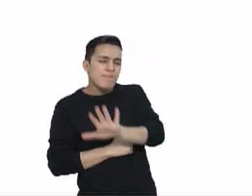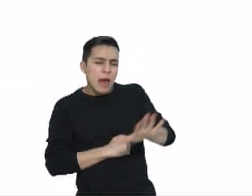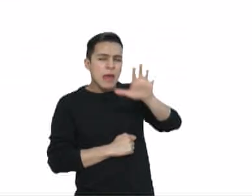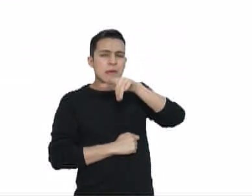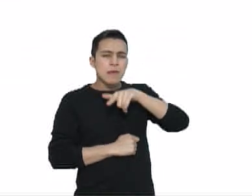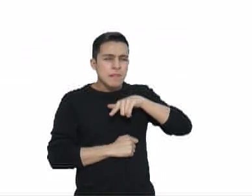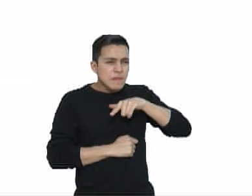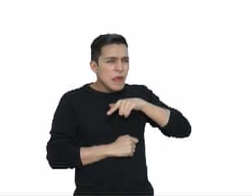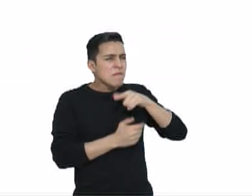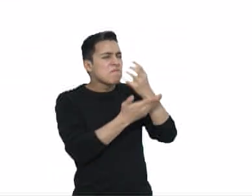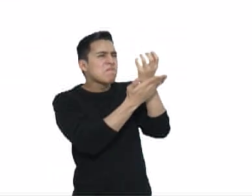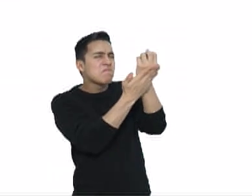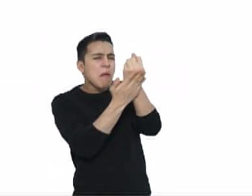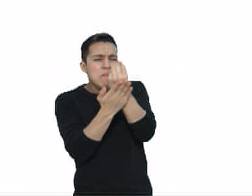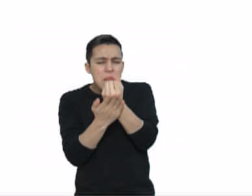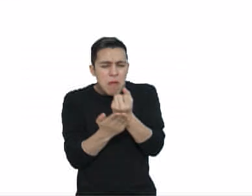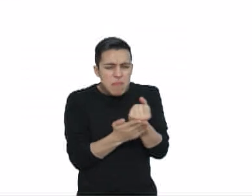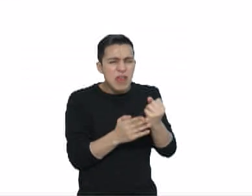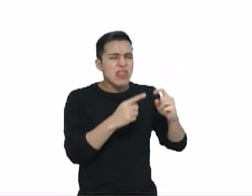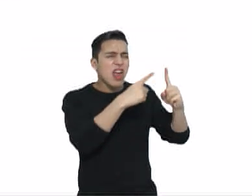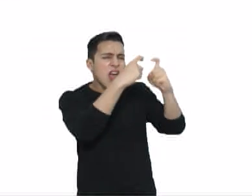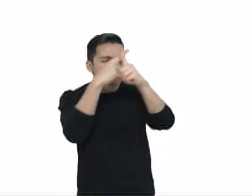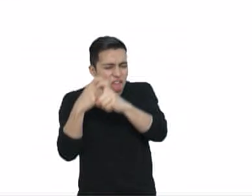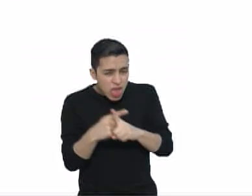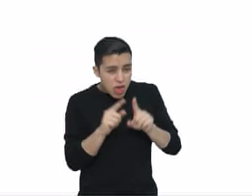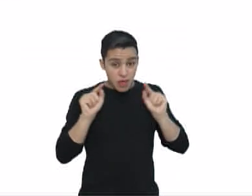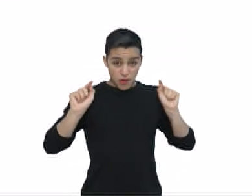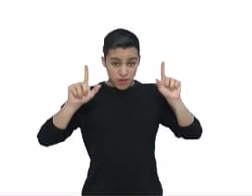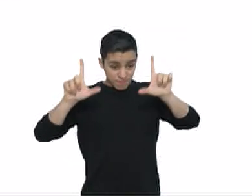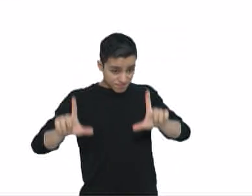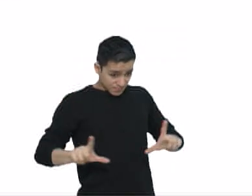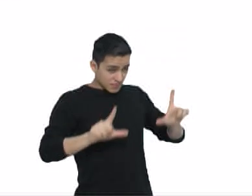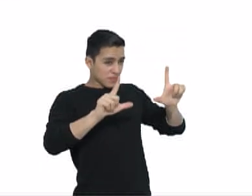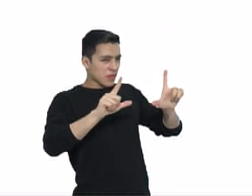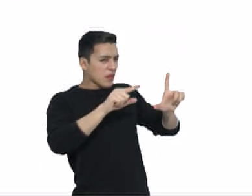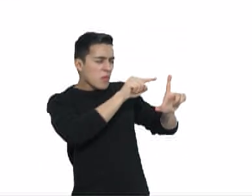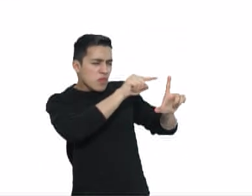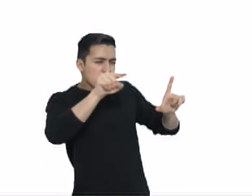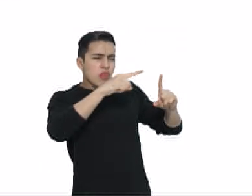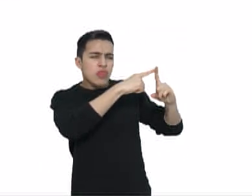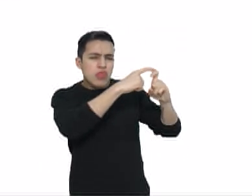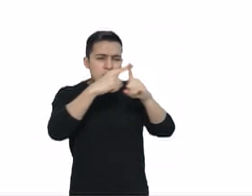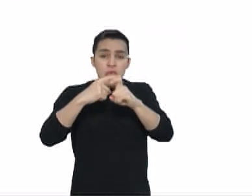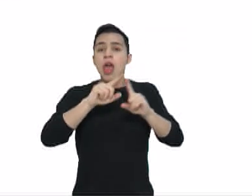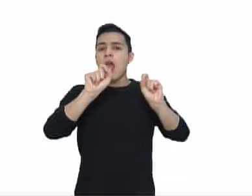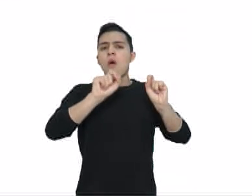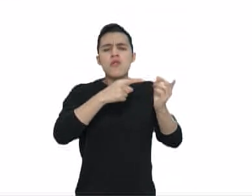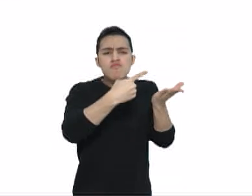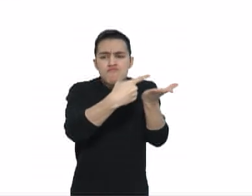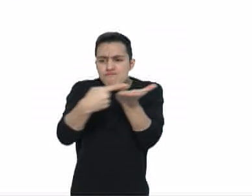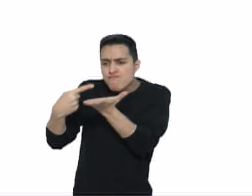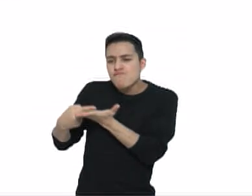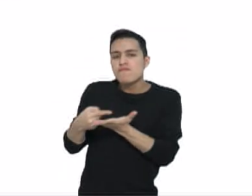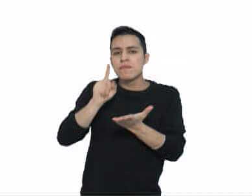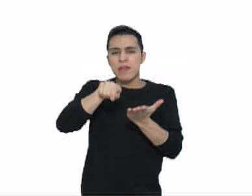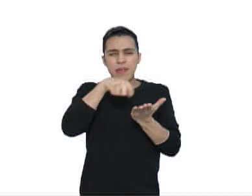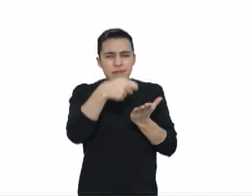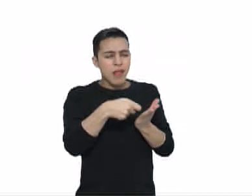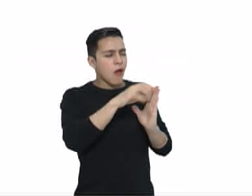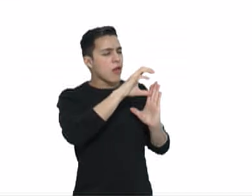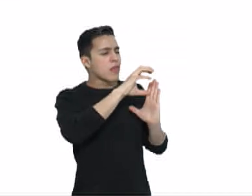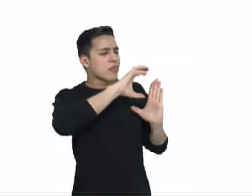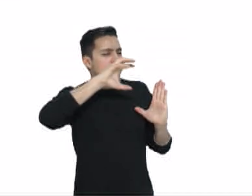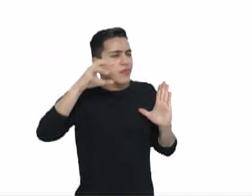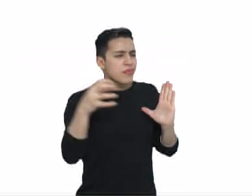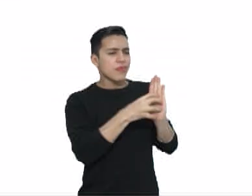vários símbolos. Essa imagem se refere a uma notação convencional, que é formada por símbolos que